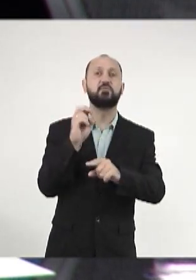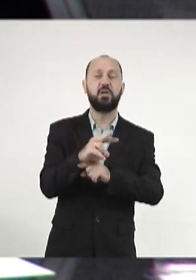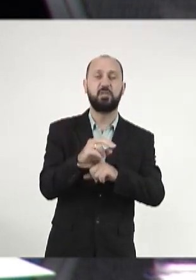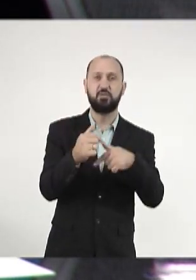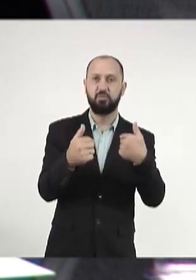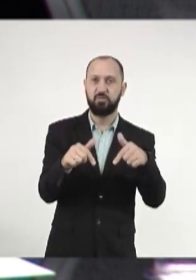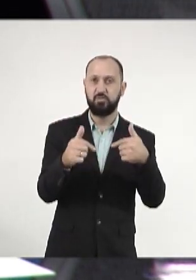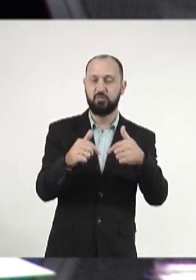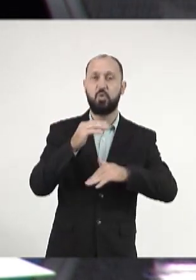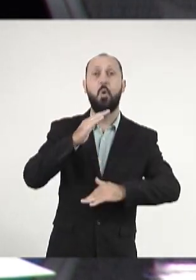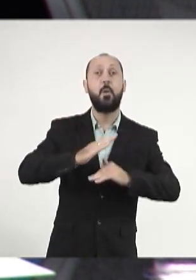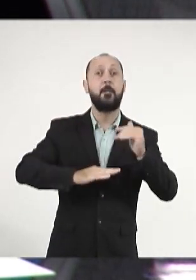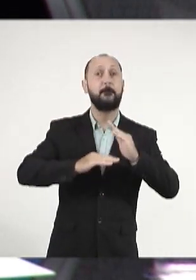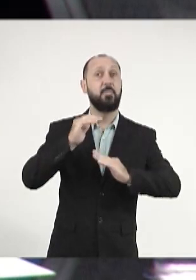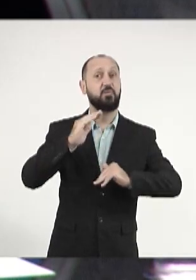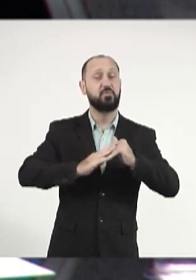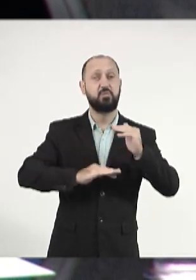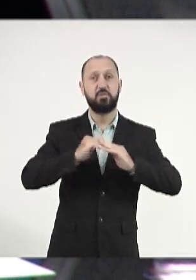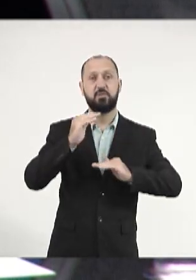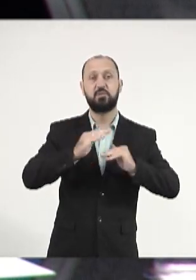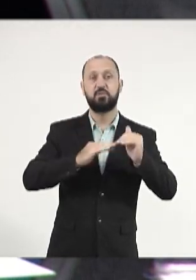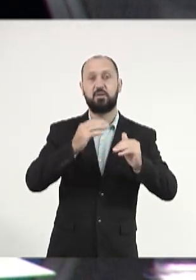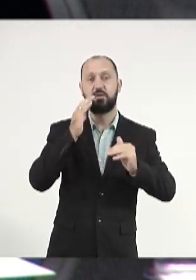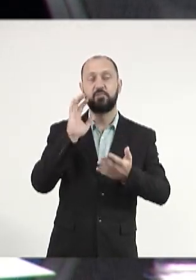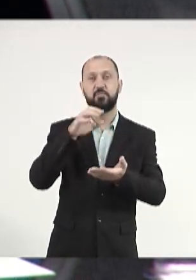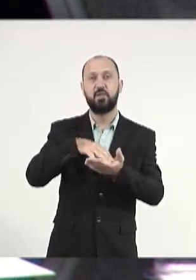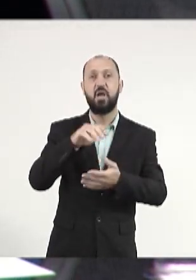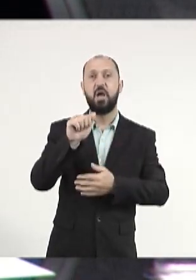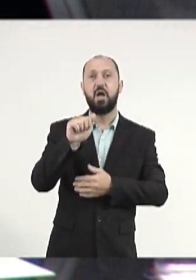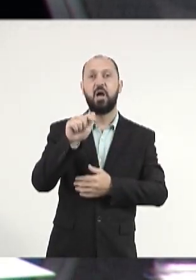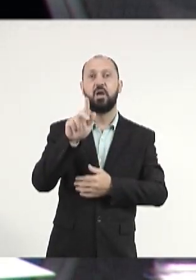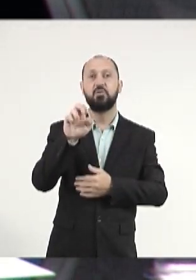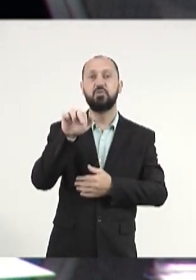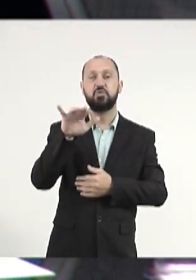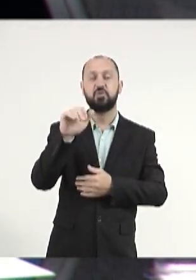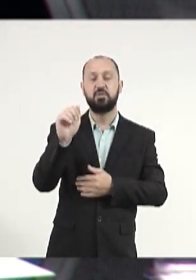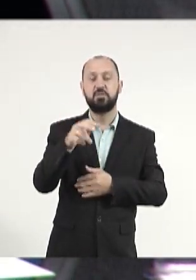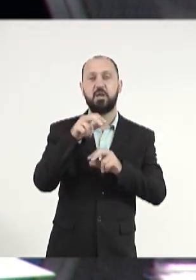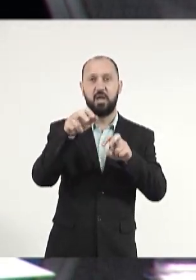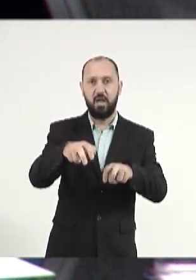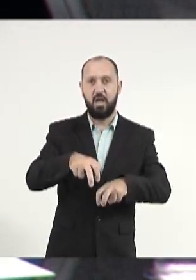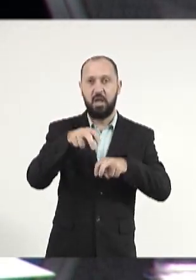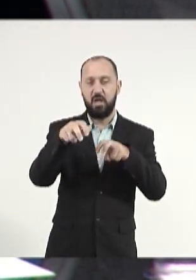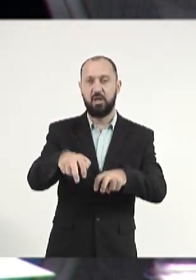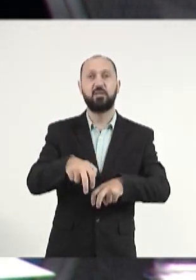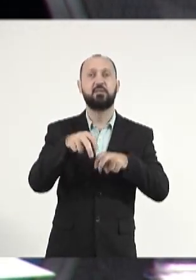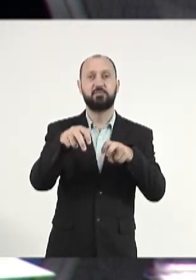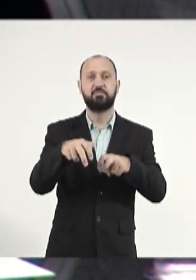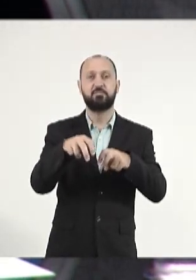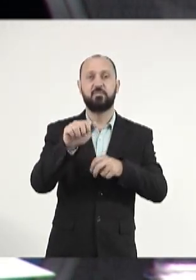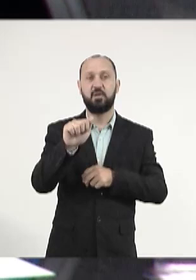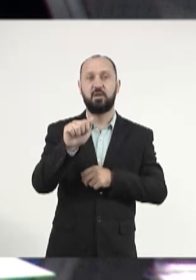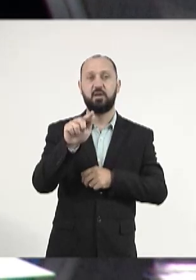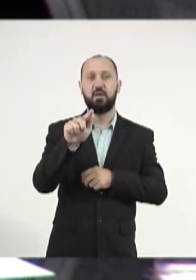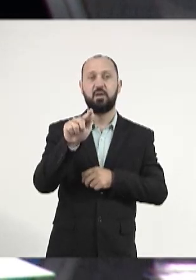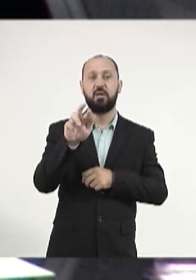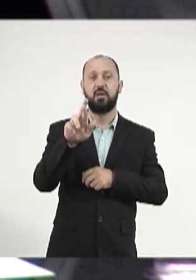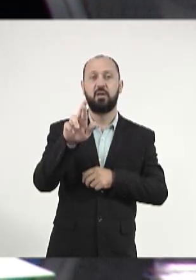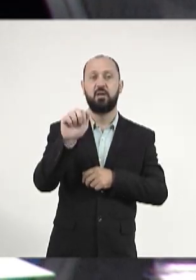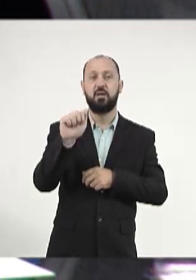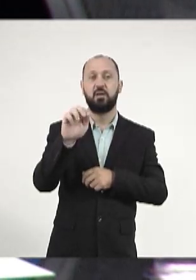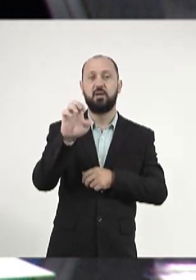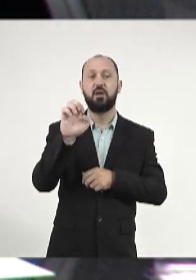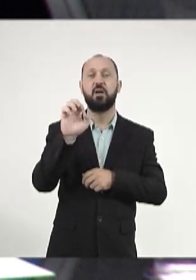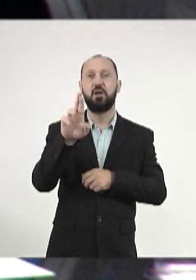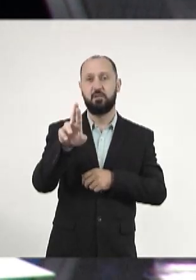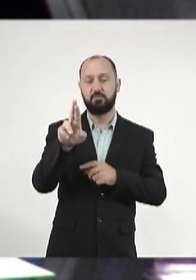carreiras dos servidores da Agência de Desenvolvimento Agrário e Extensão Rural, AGRAER,